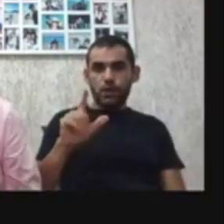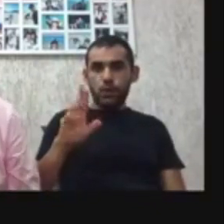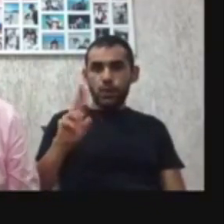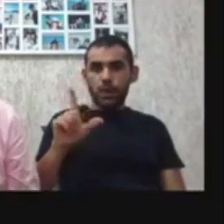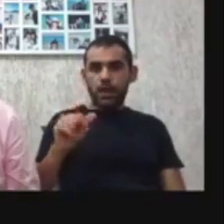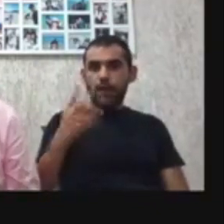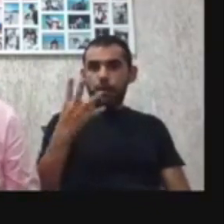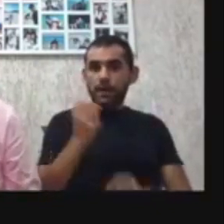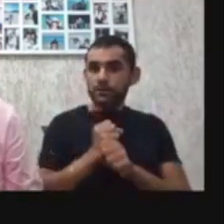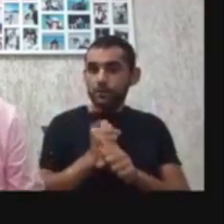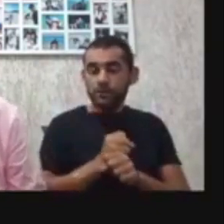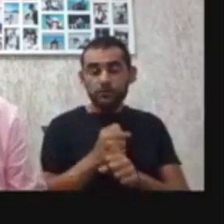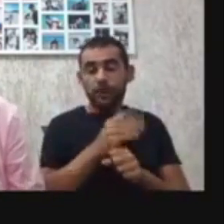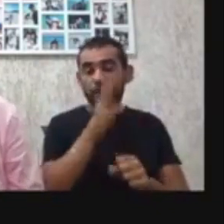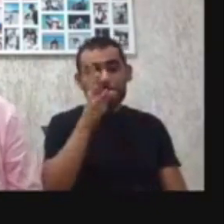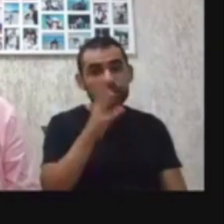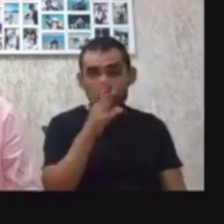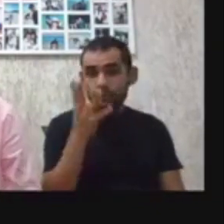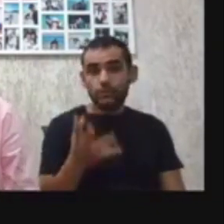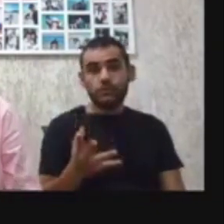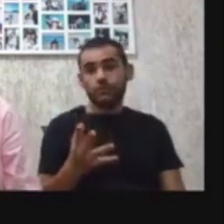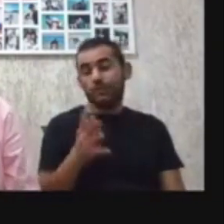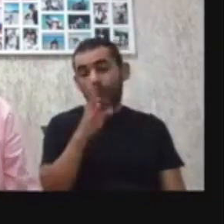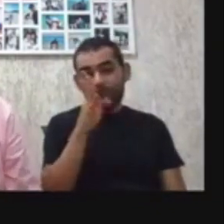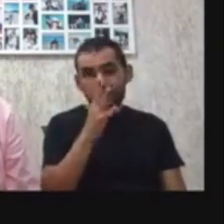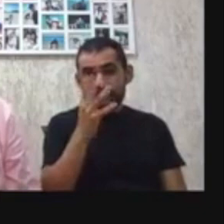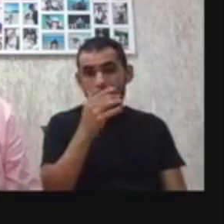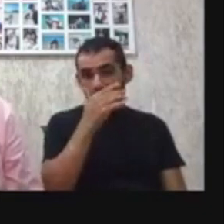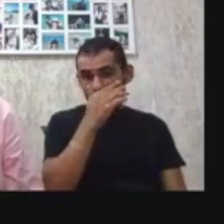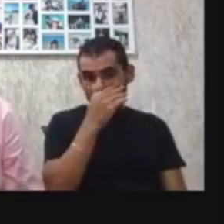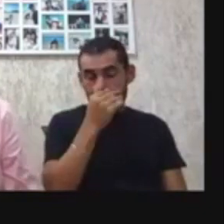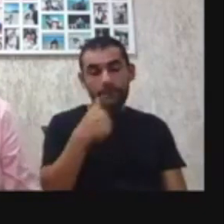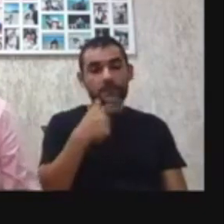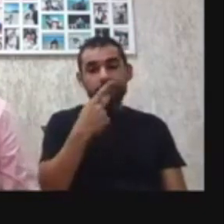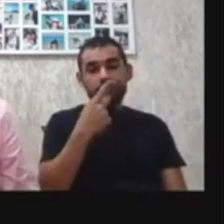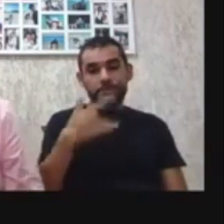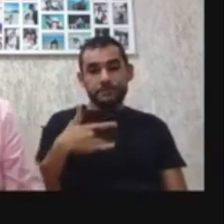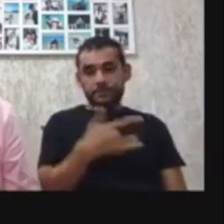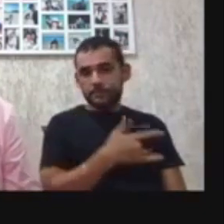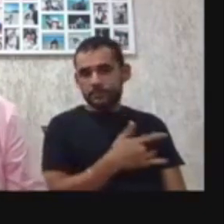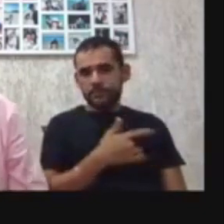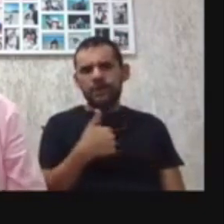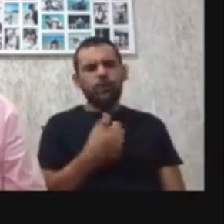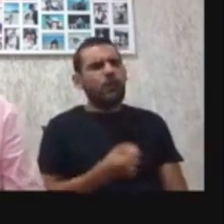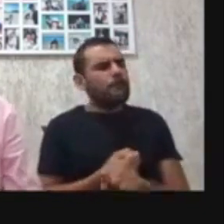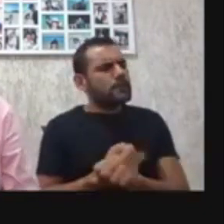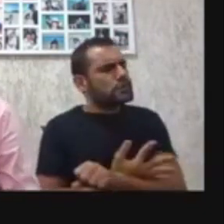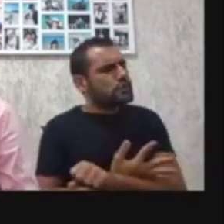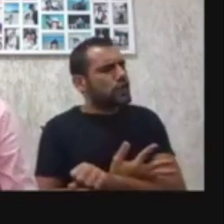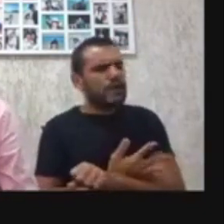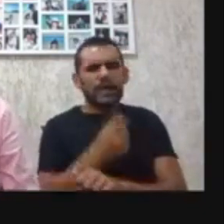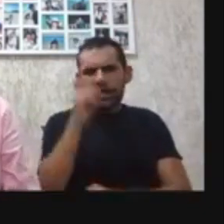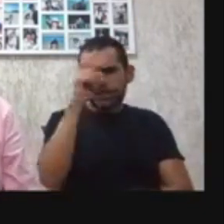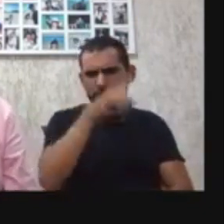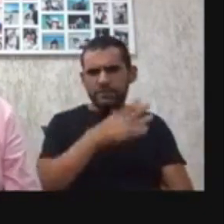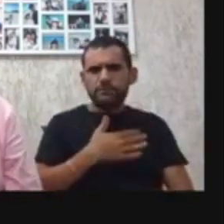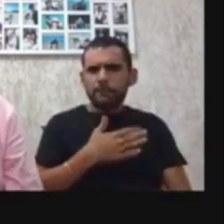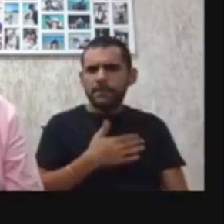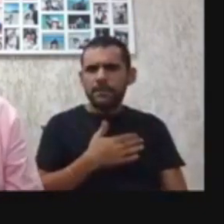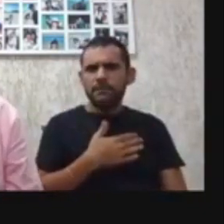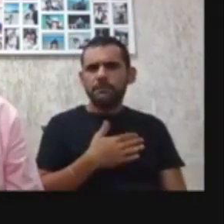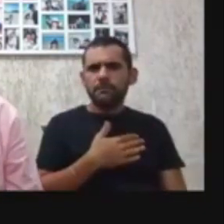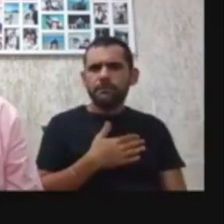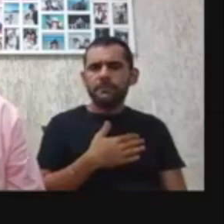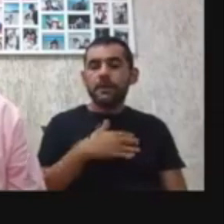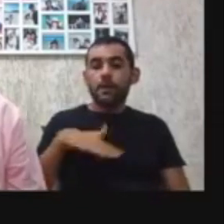absurdo. Perfeito, candidato. É um absurdo. Eu, quando falo em saúde, Adriano, eu me sono um pouco. É difícil para mim. Eu te